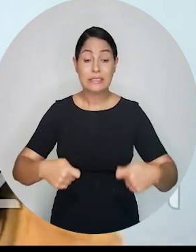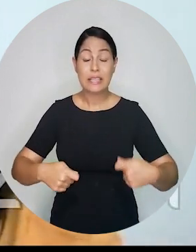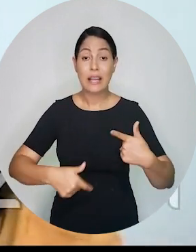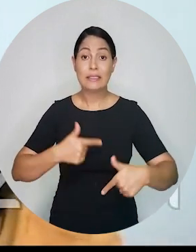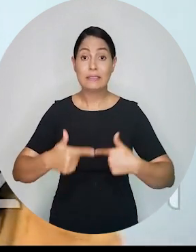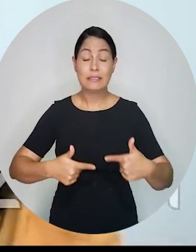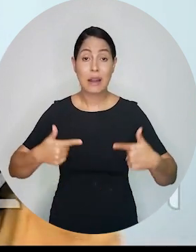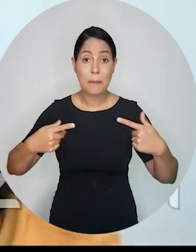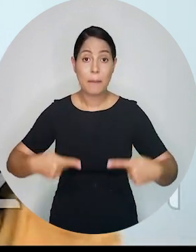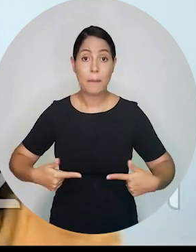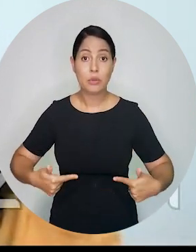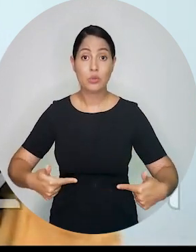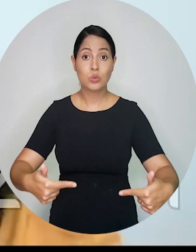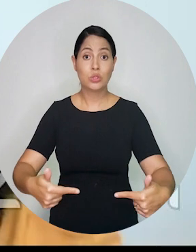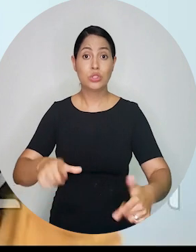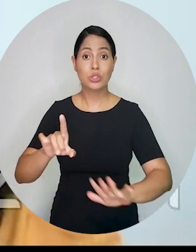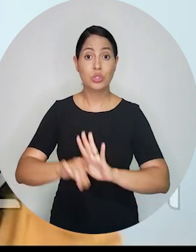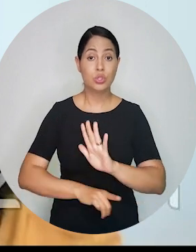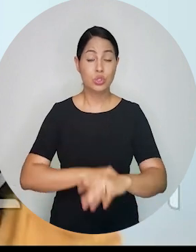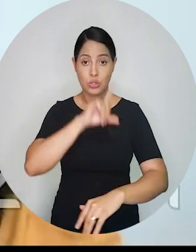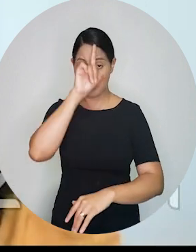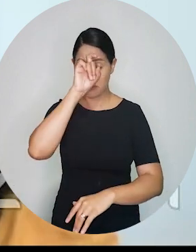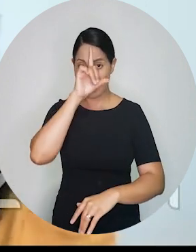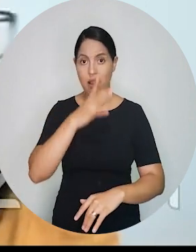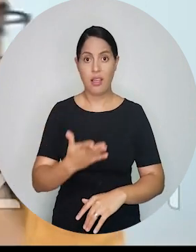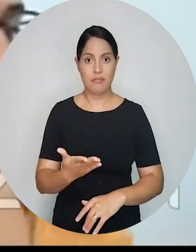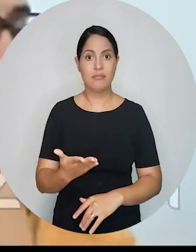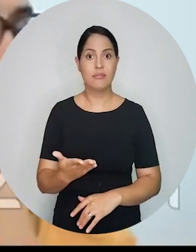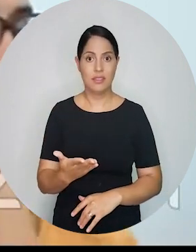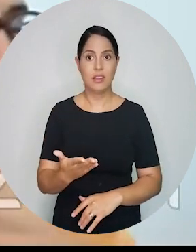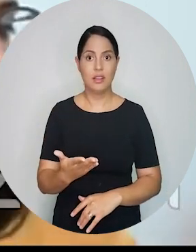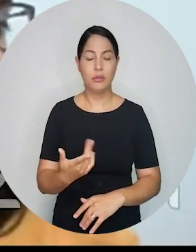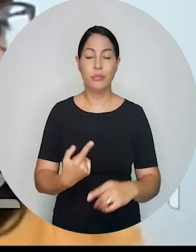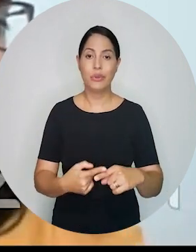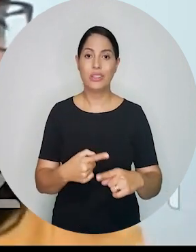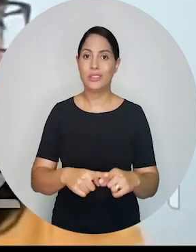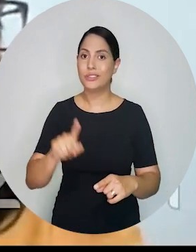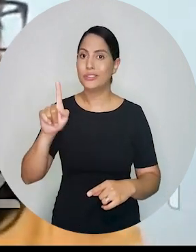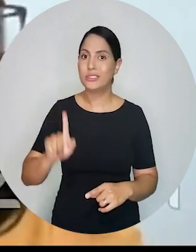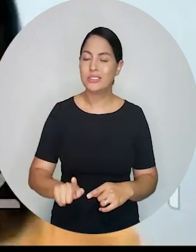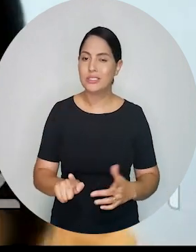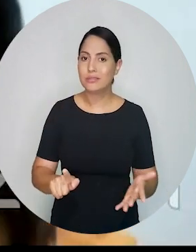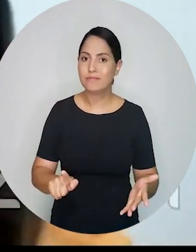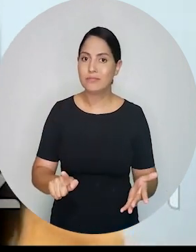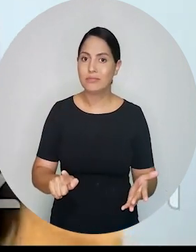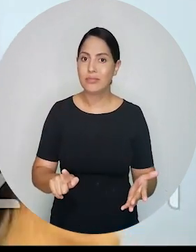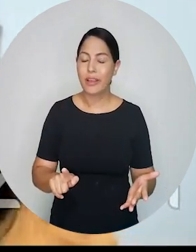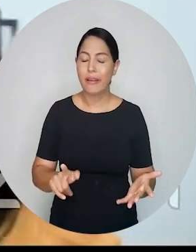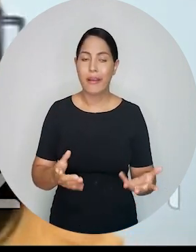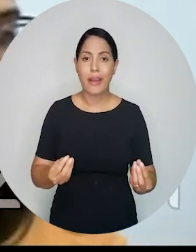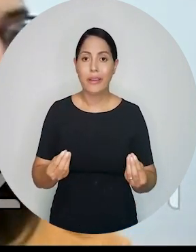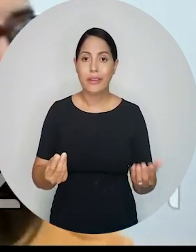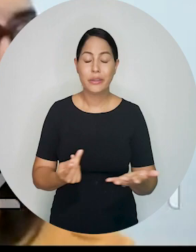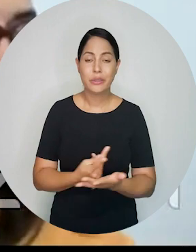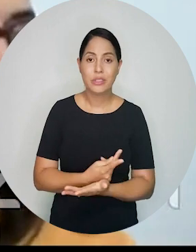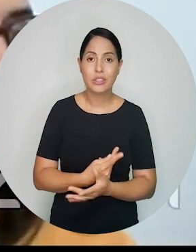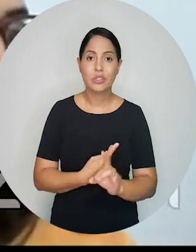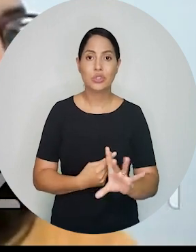de assumir um trabalho desse dentro de um direito hospitalar, que você se depara com a gestão